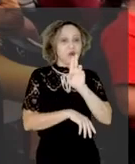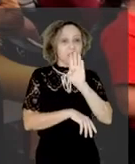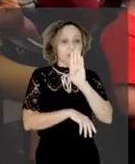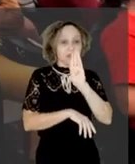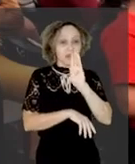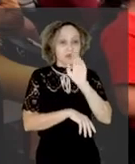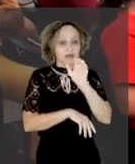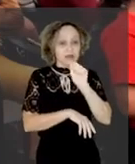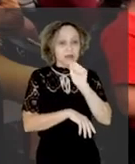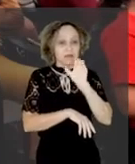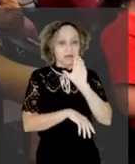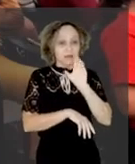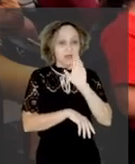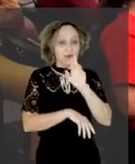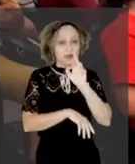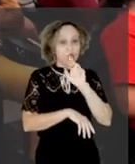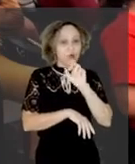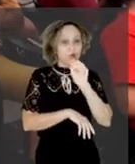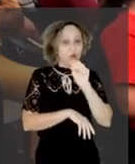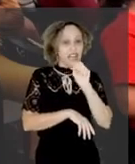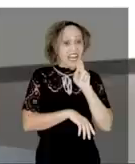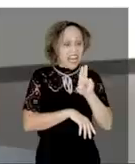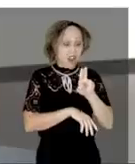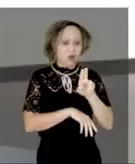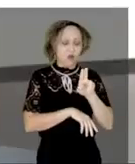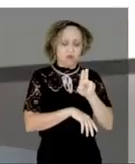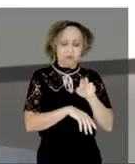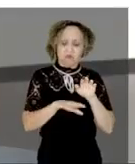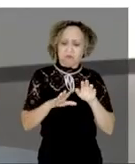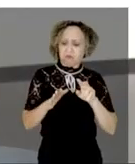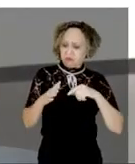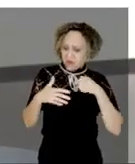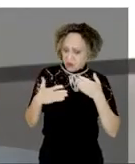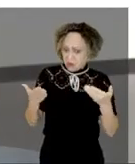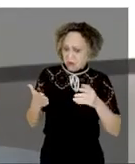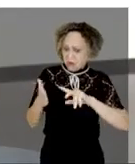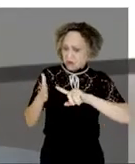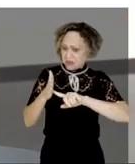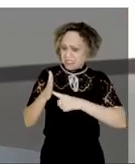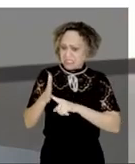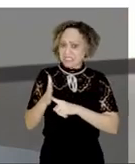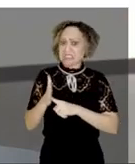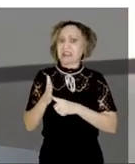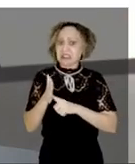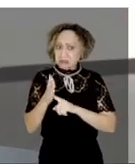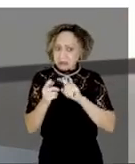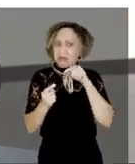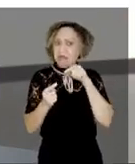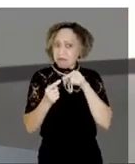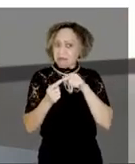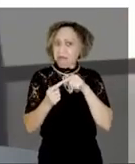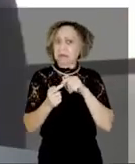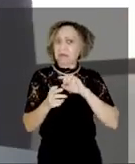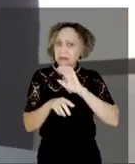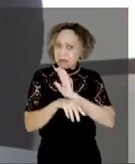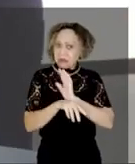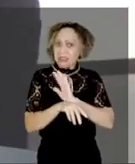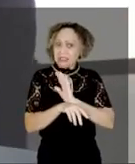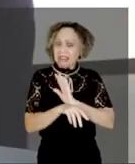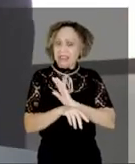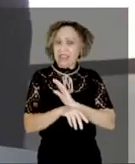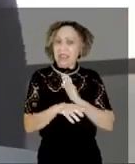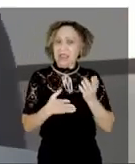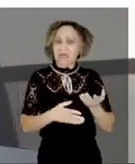Nelci, secretário de desenvolvimento de Mauá, aqui presente conosco também. E aí o pessoal, se eu esqueci de alguém, a